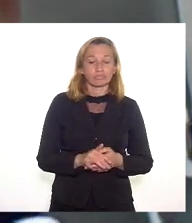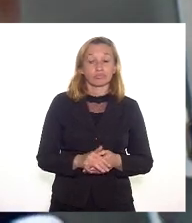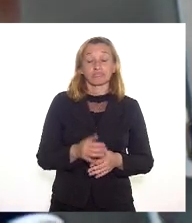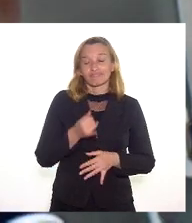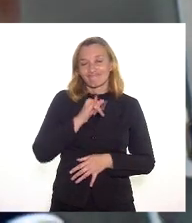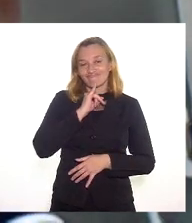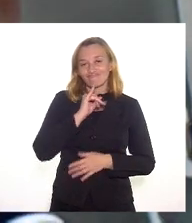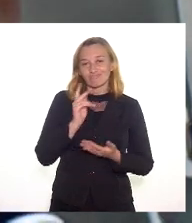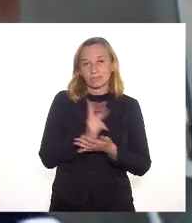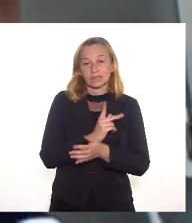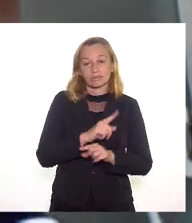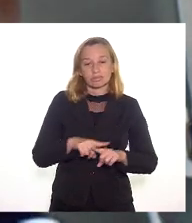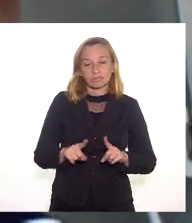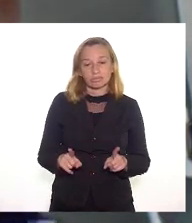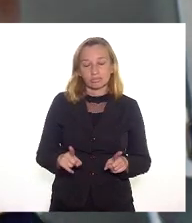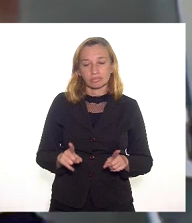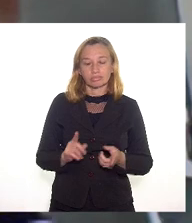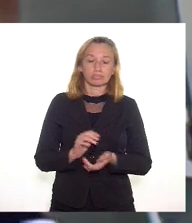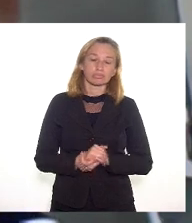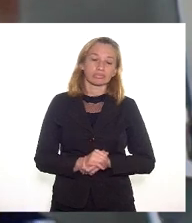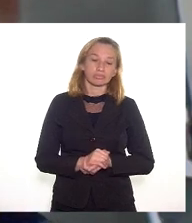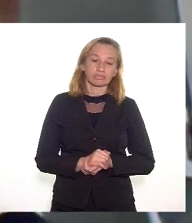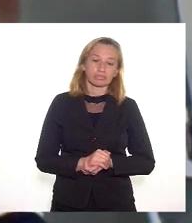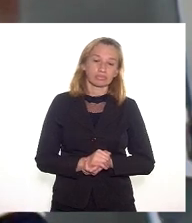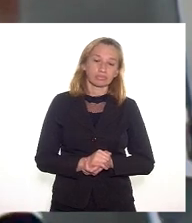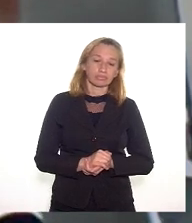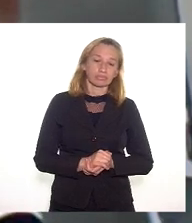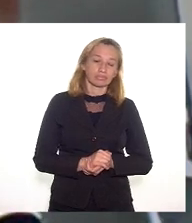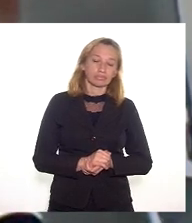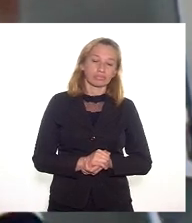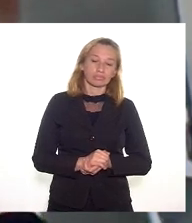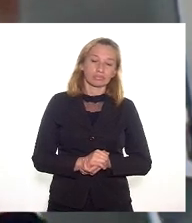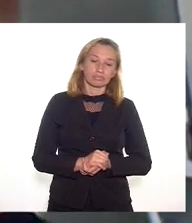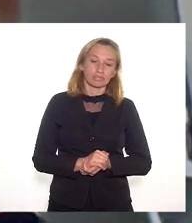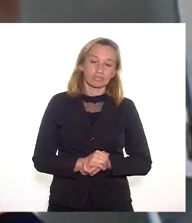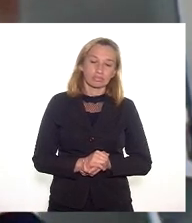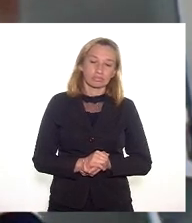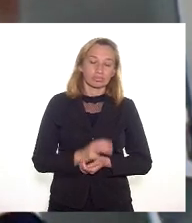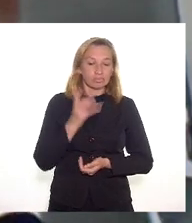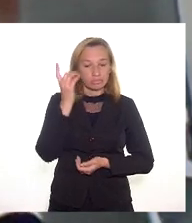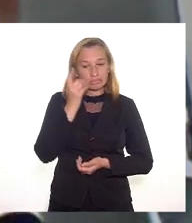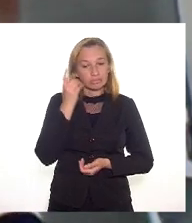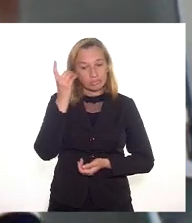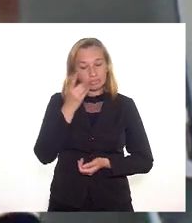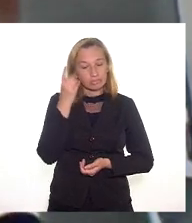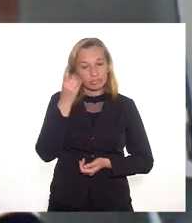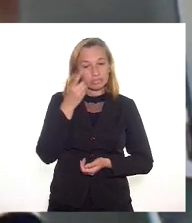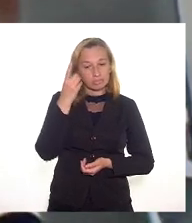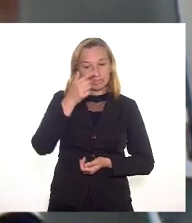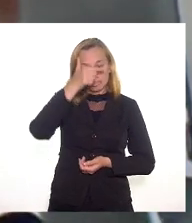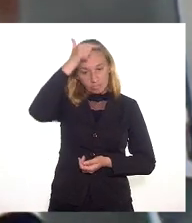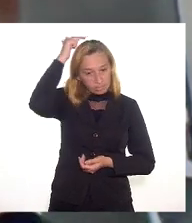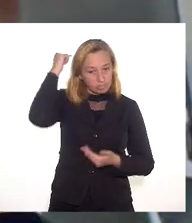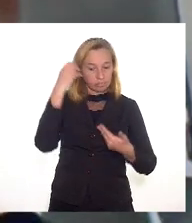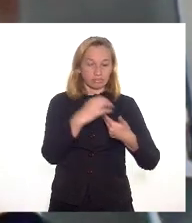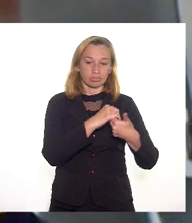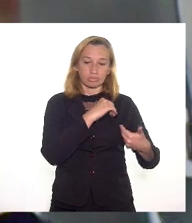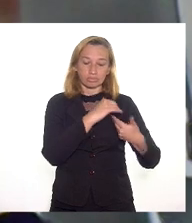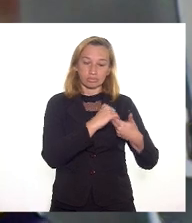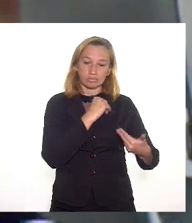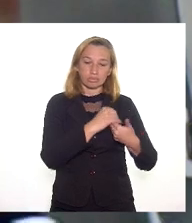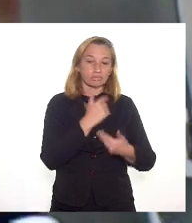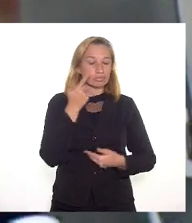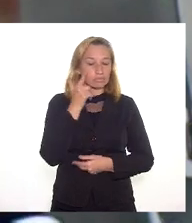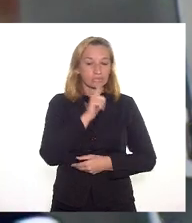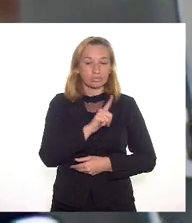aconteceu, mas acho que a Fundação Leão 13, por exemplo, eu consegui uma façanha, o deputado dos Paulo me orientou na época, eu consegui,